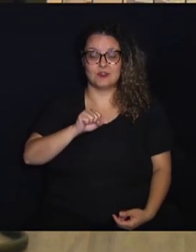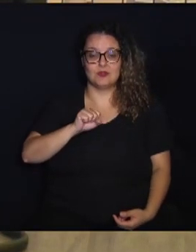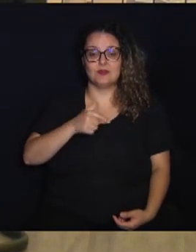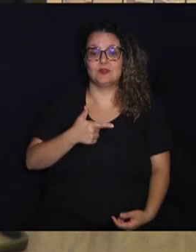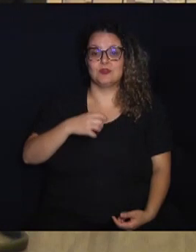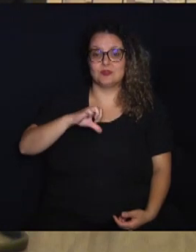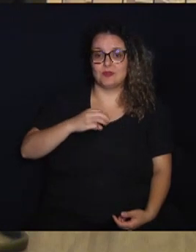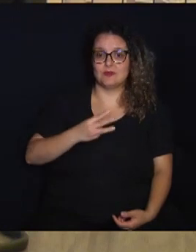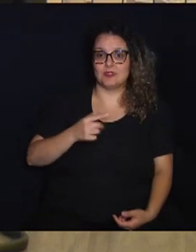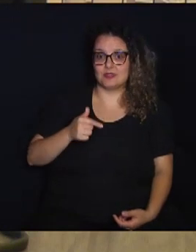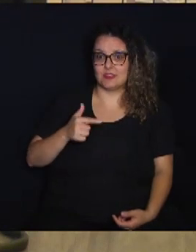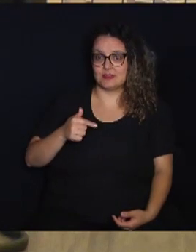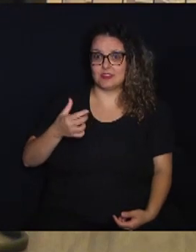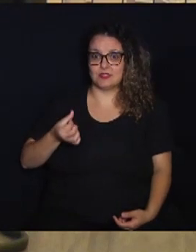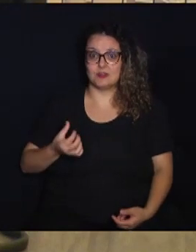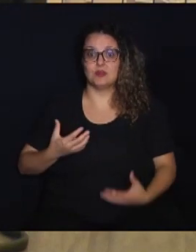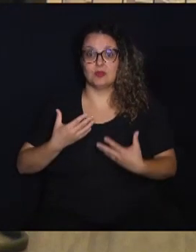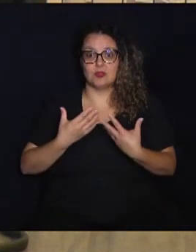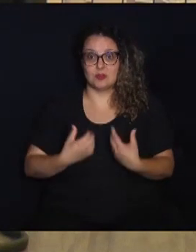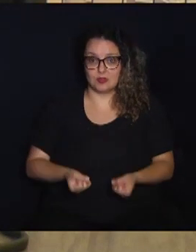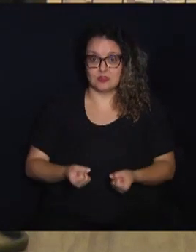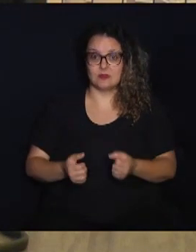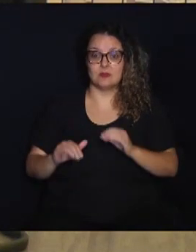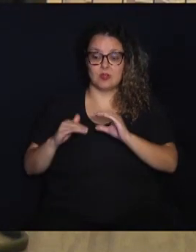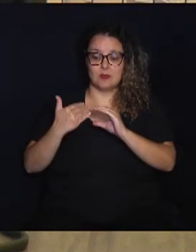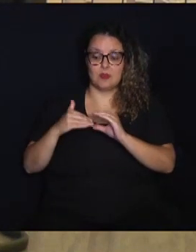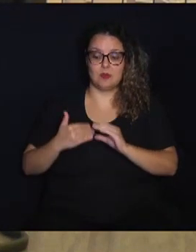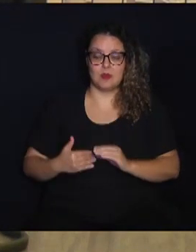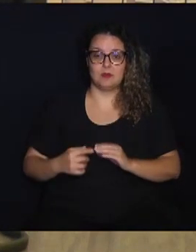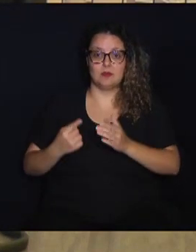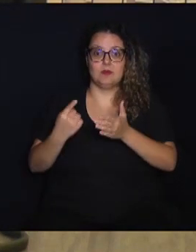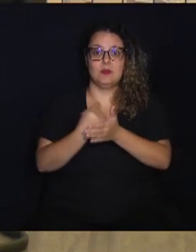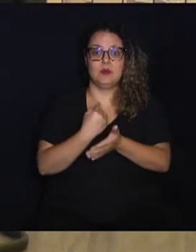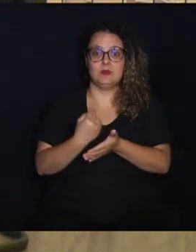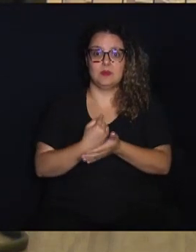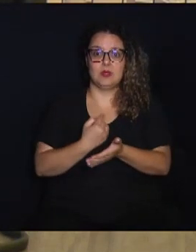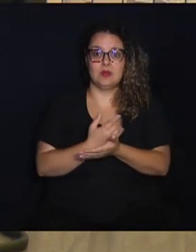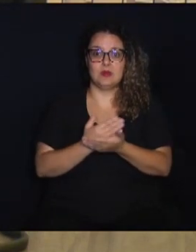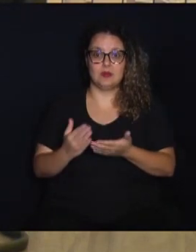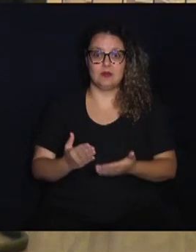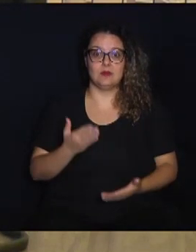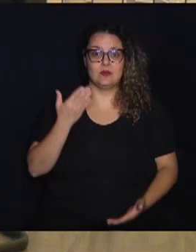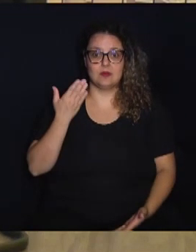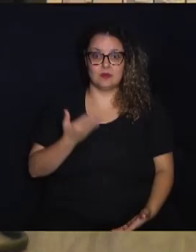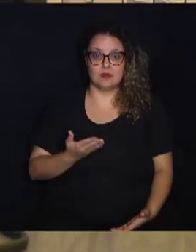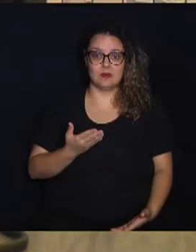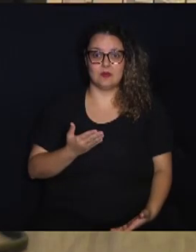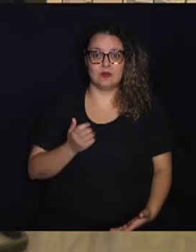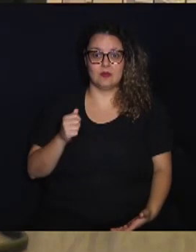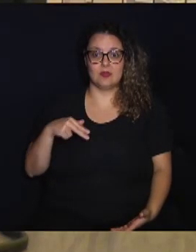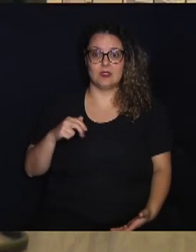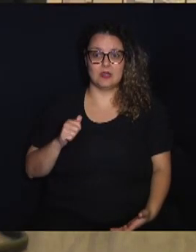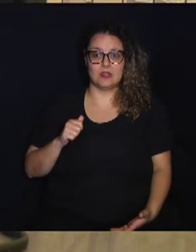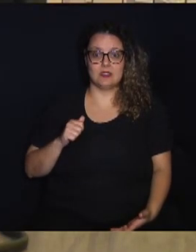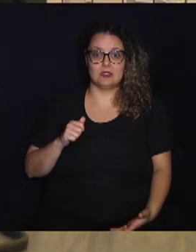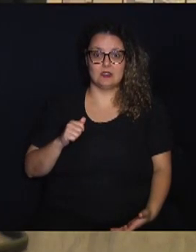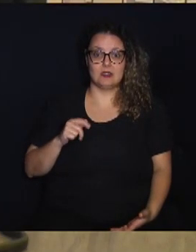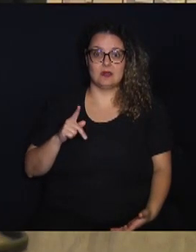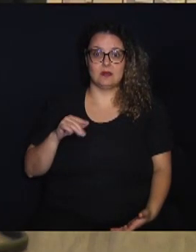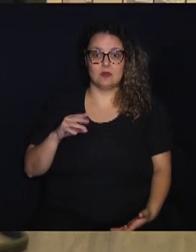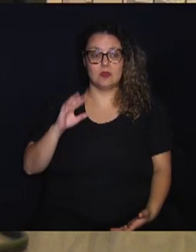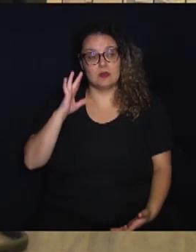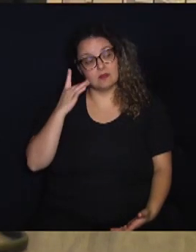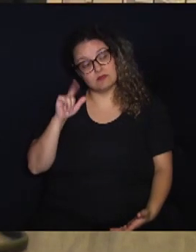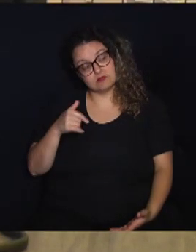19978293776, começamos a receber algumas perguntas aqui. Vou começar com você, Ana Paula, porque eu acho que isso é de